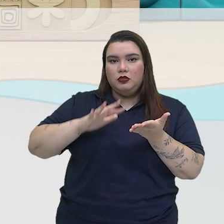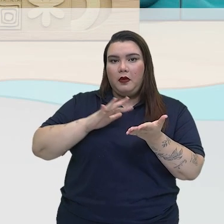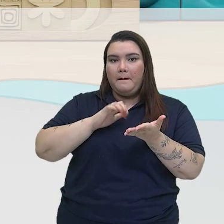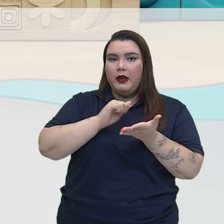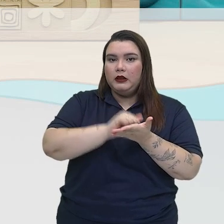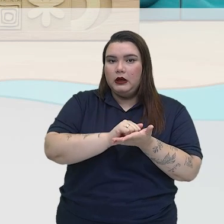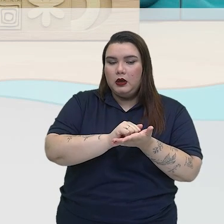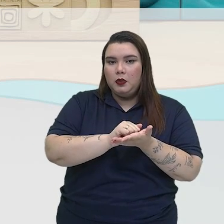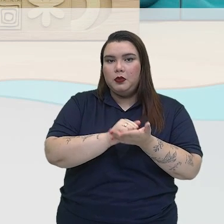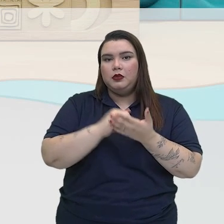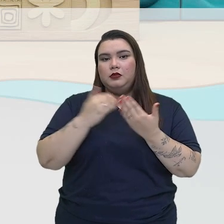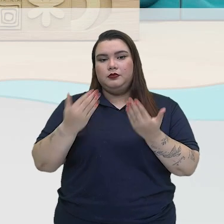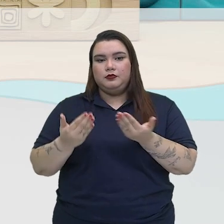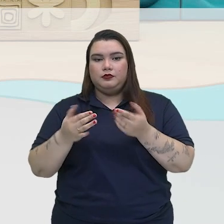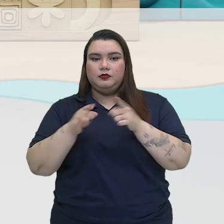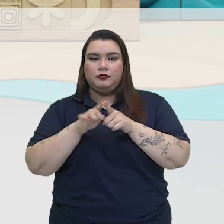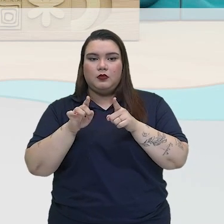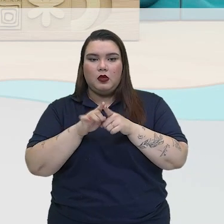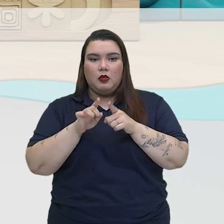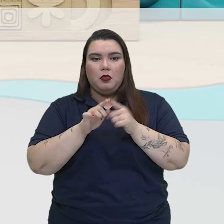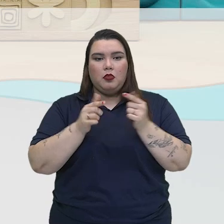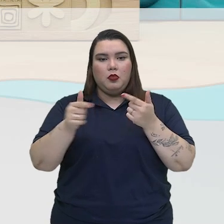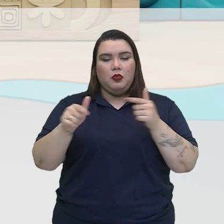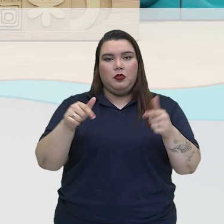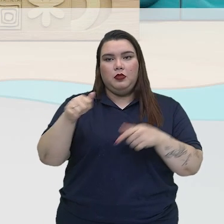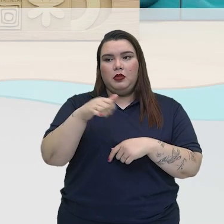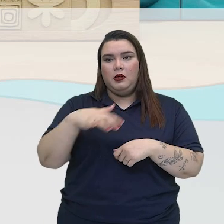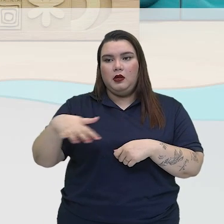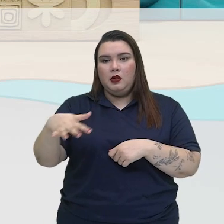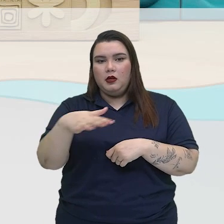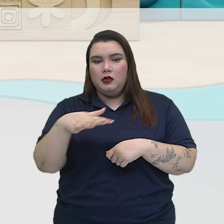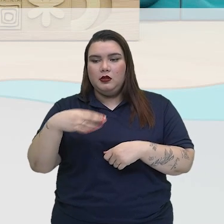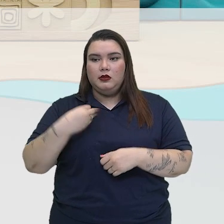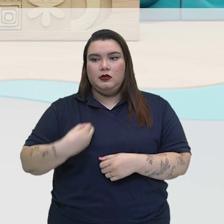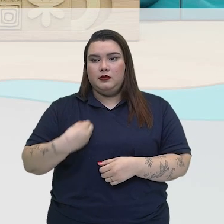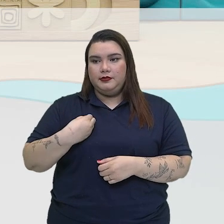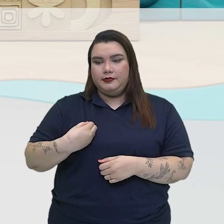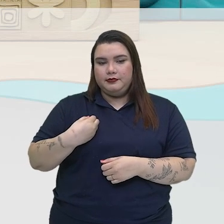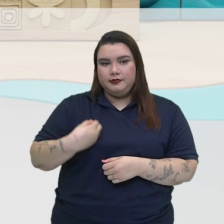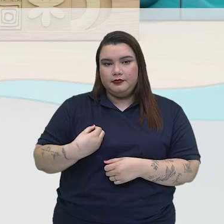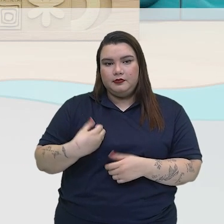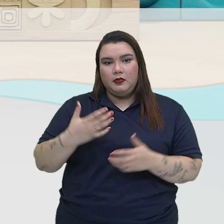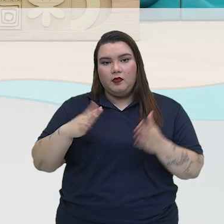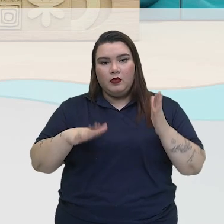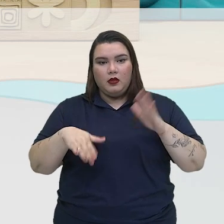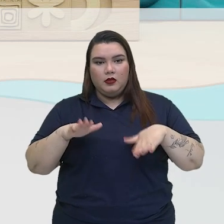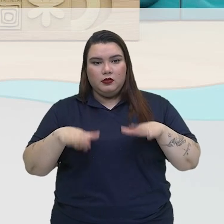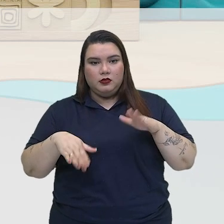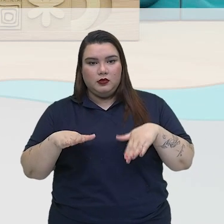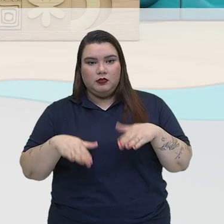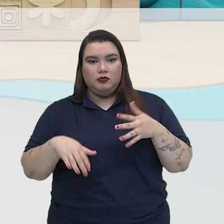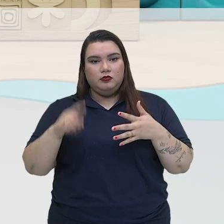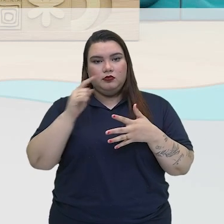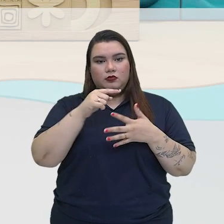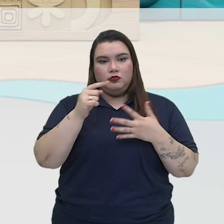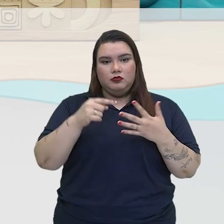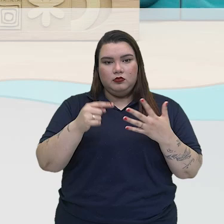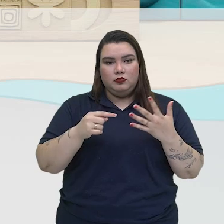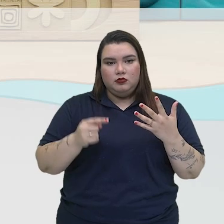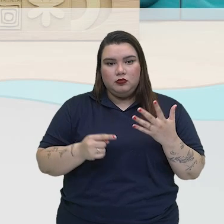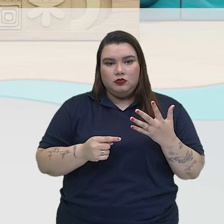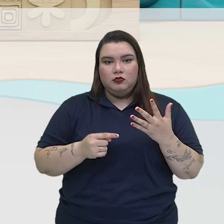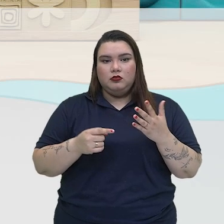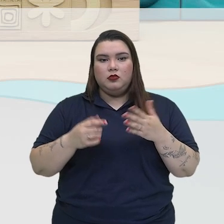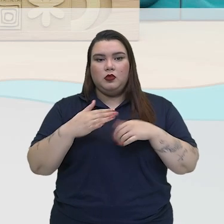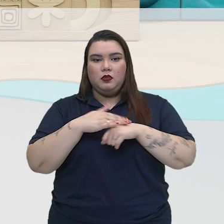algum formulário de outro setor, né, de outro campo da nossa vida. Geralmente, esses formulários, essas